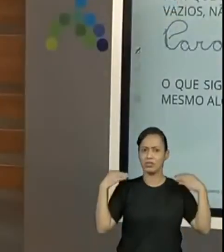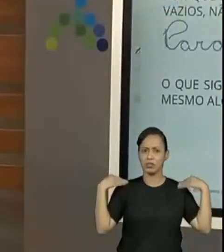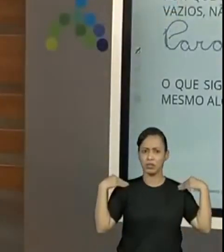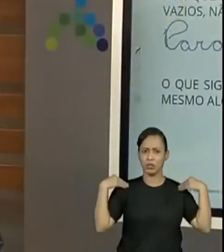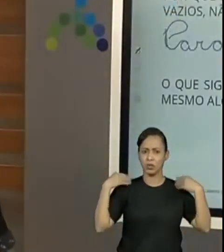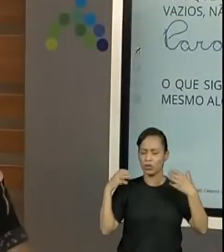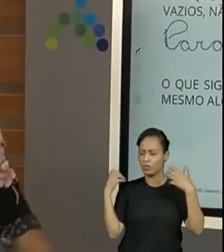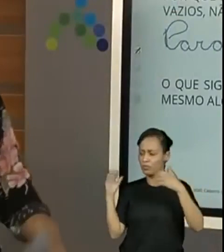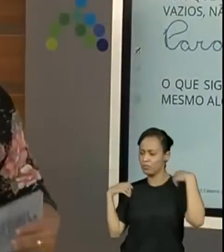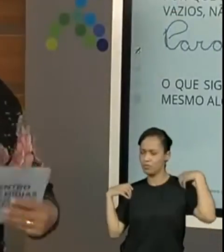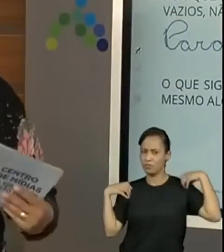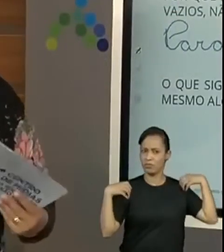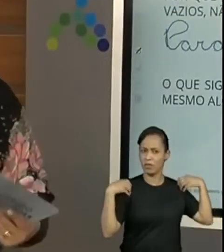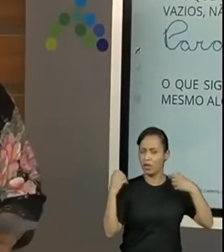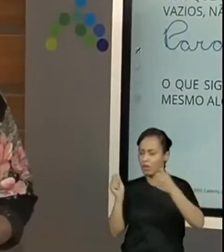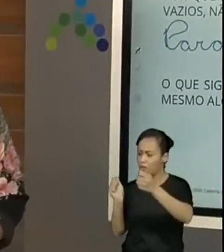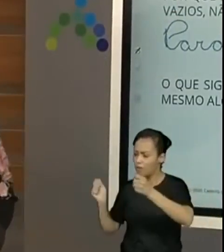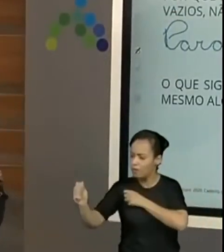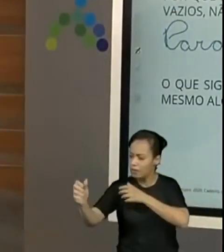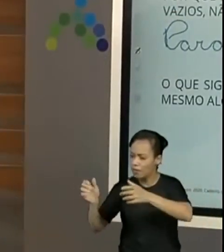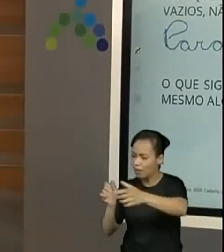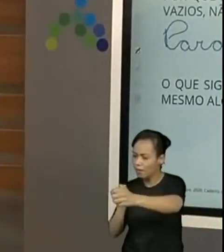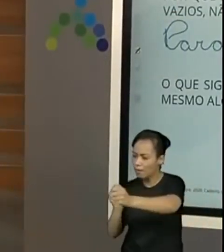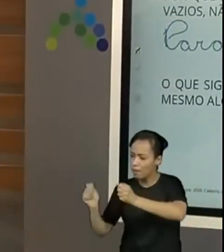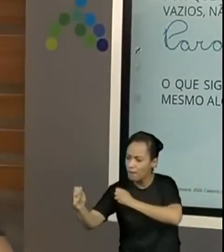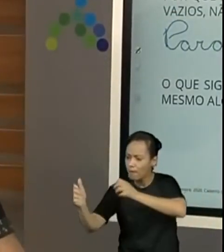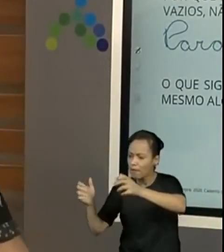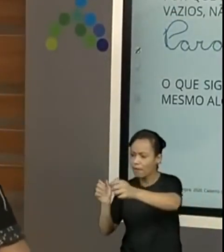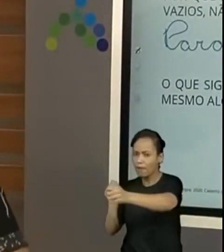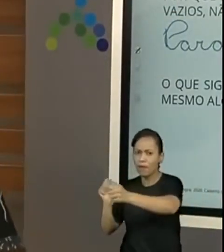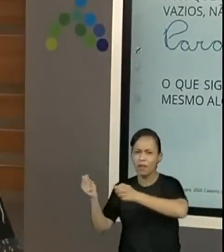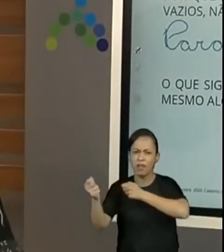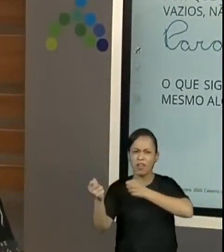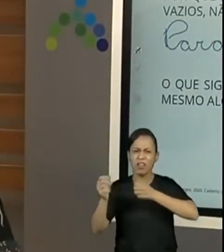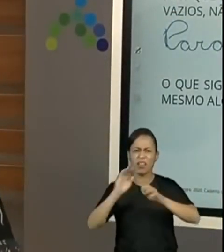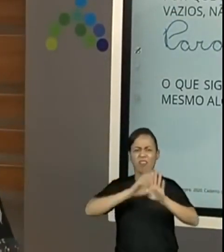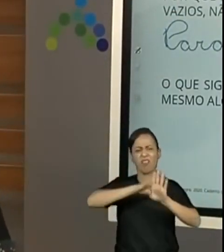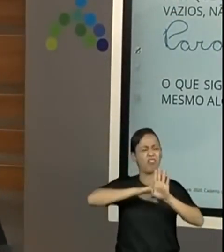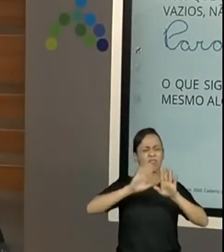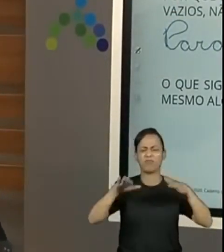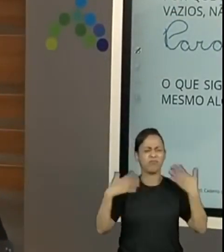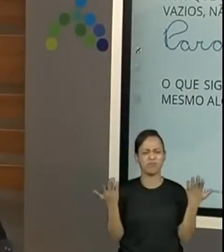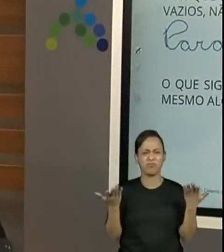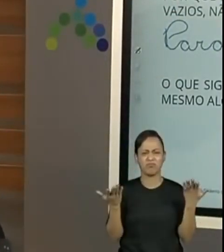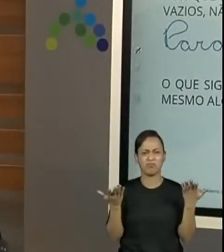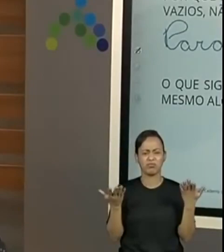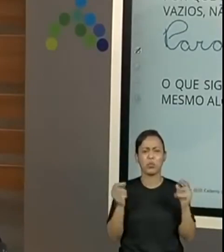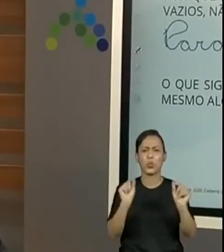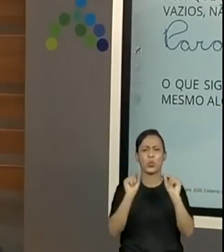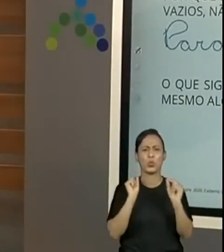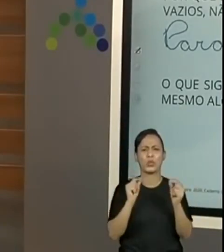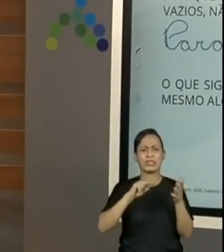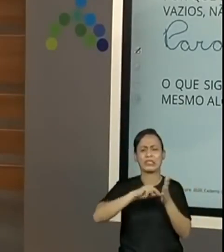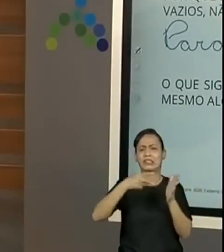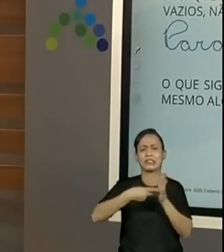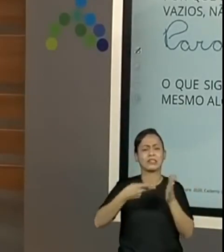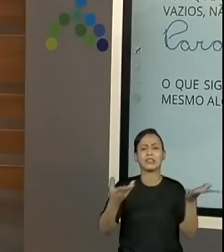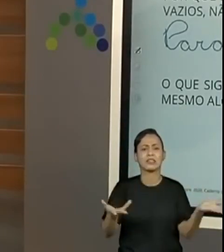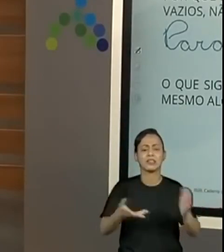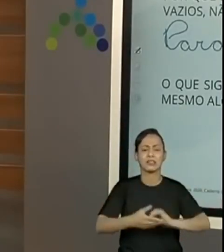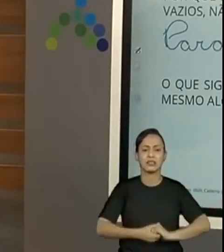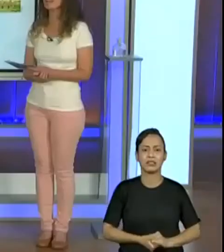Está lá no texto falando que ele gira o corpo em torno de si mesmo. O que que isso quer dizer? Girar o corpo em torno de si